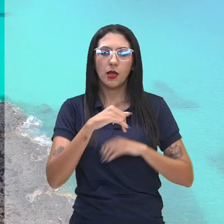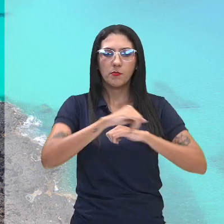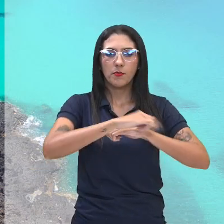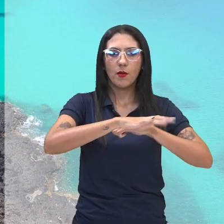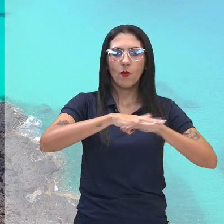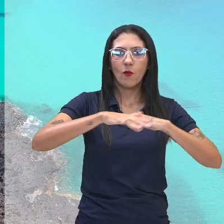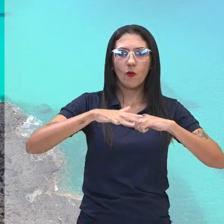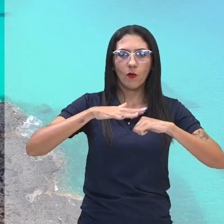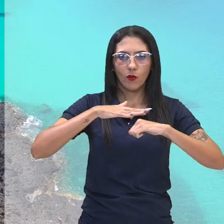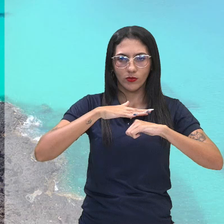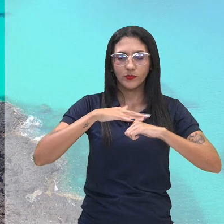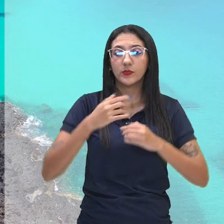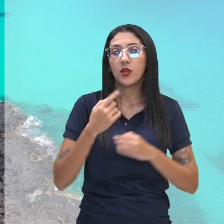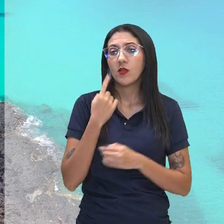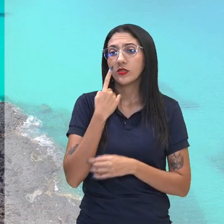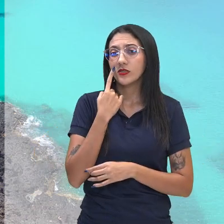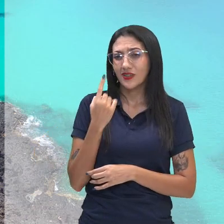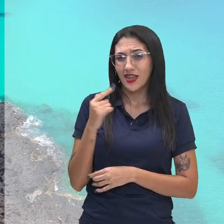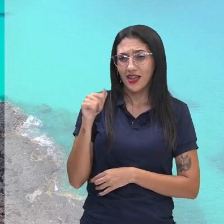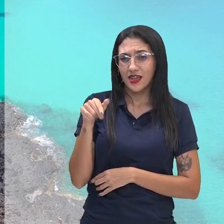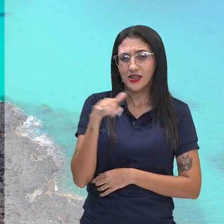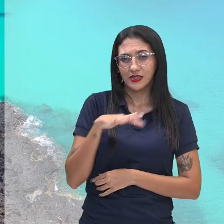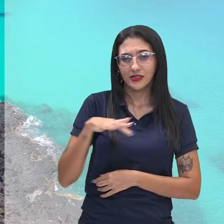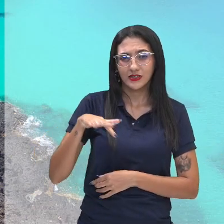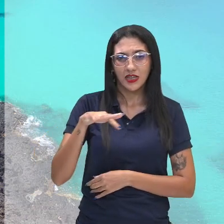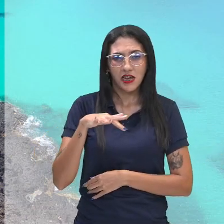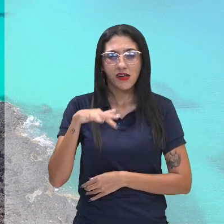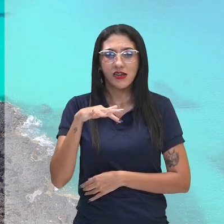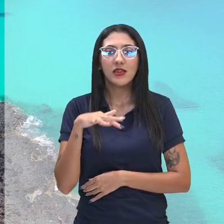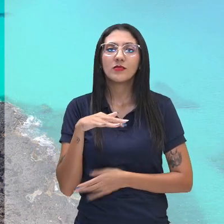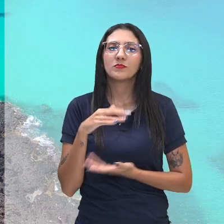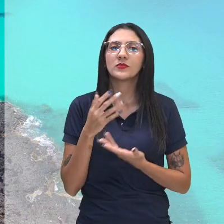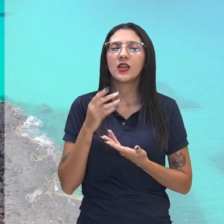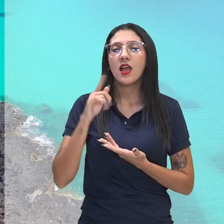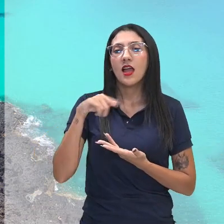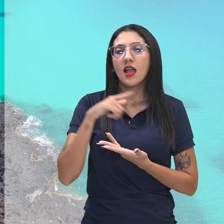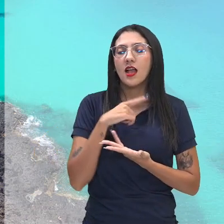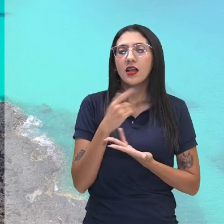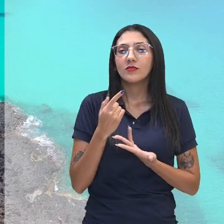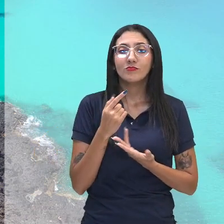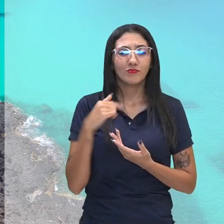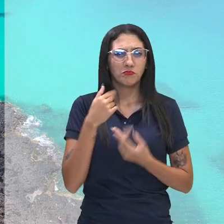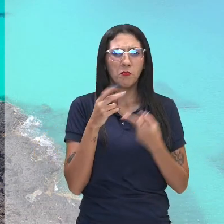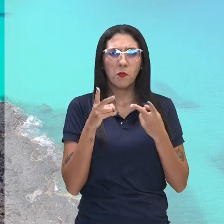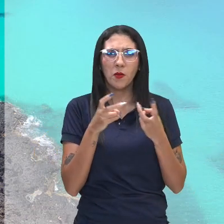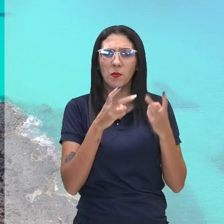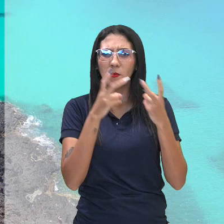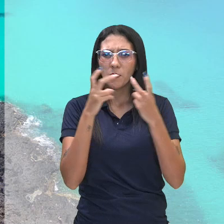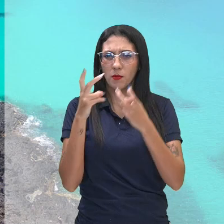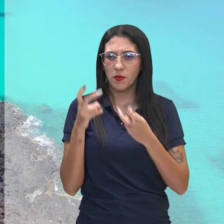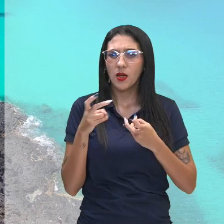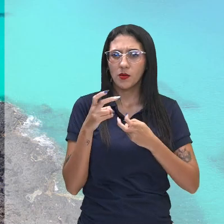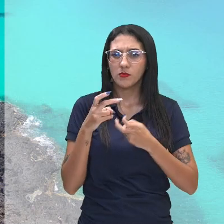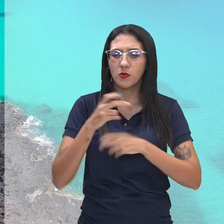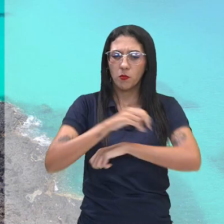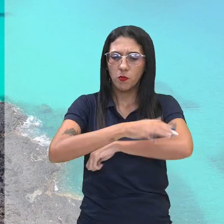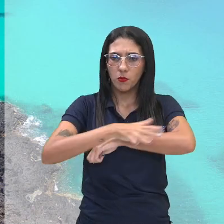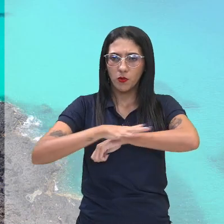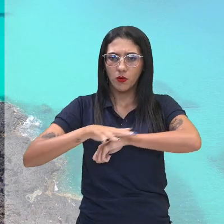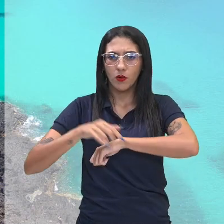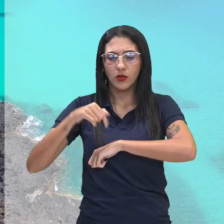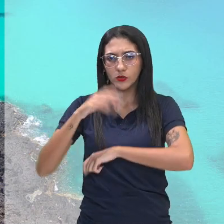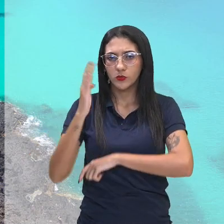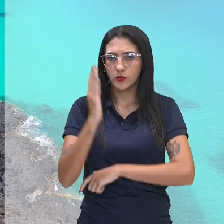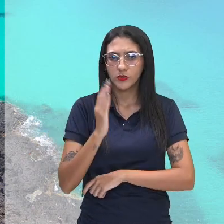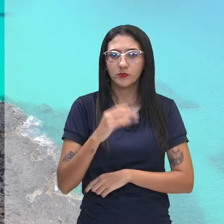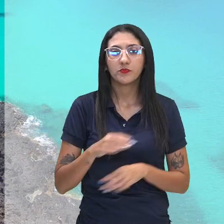Noronha, aí como a gente pode observar, né, é um local onde a gente observa no litoral do Brasil. Além de Fernando de Noronha, a gente